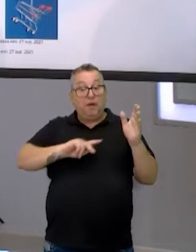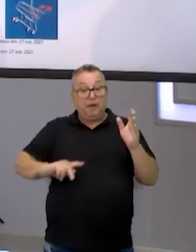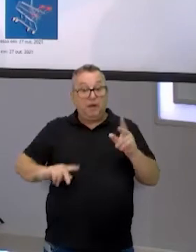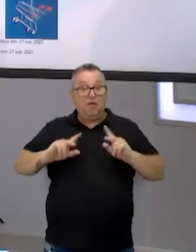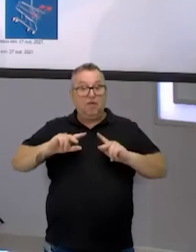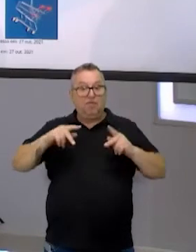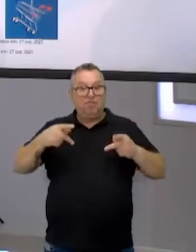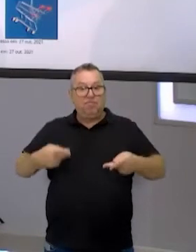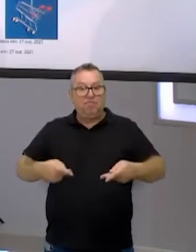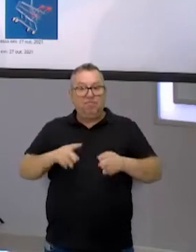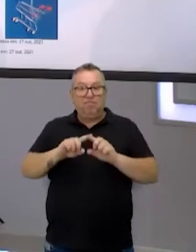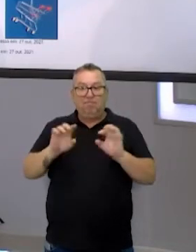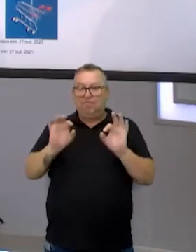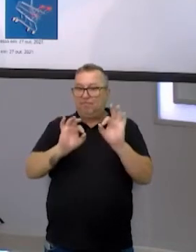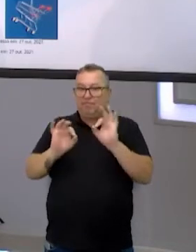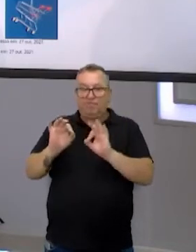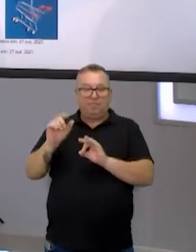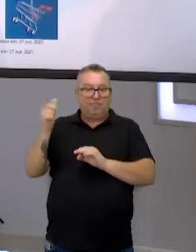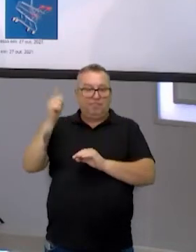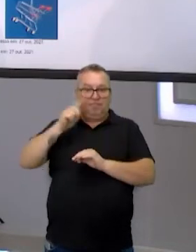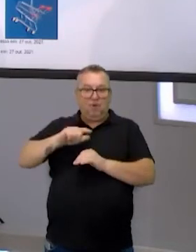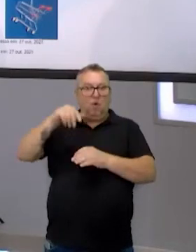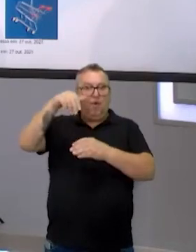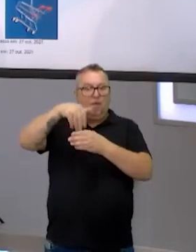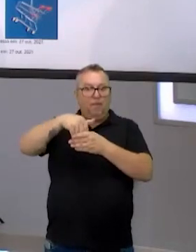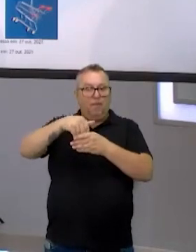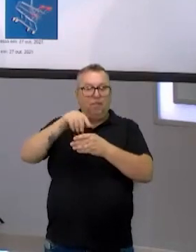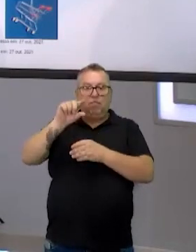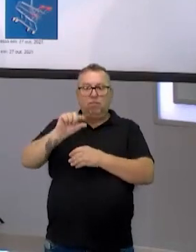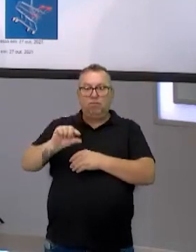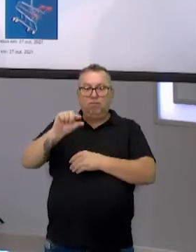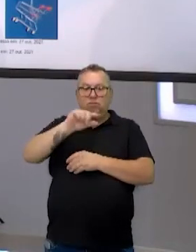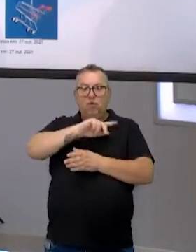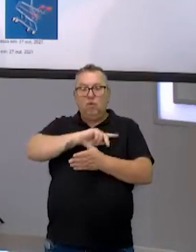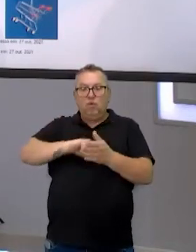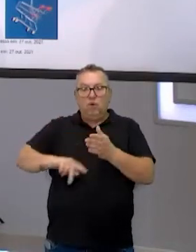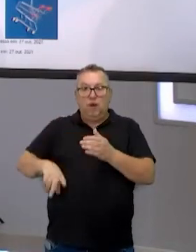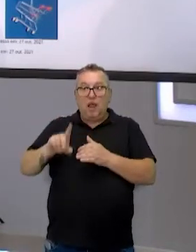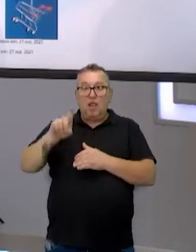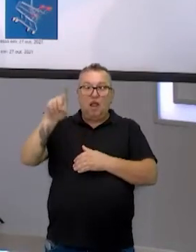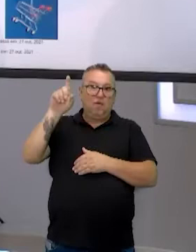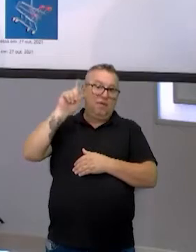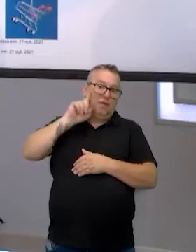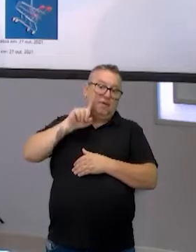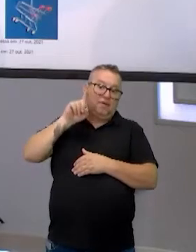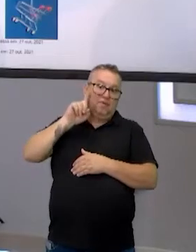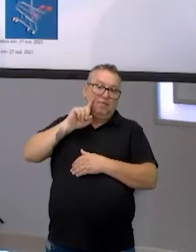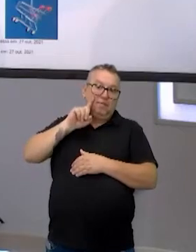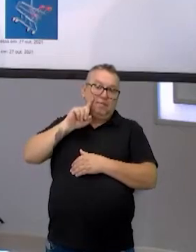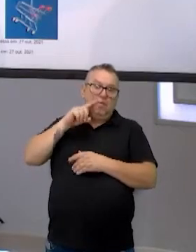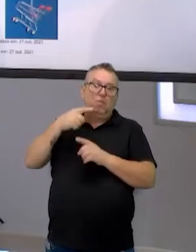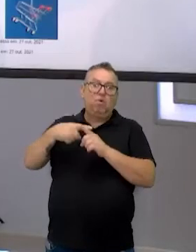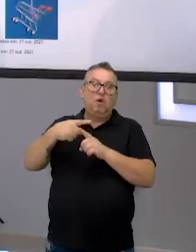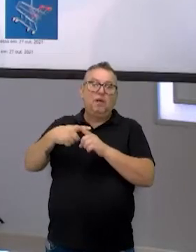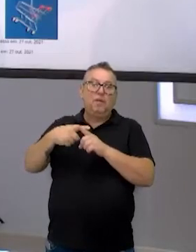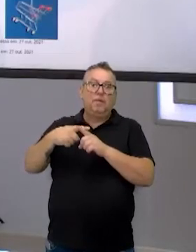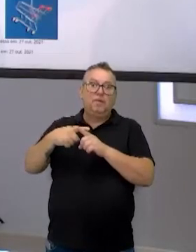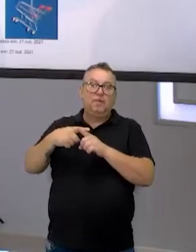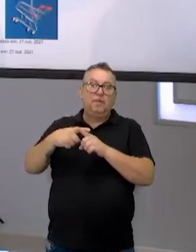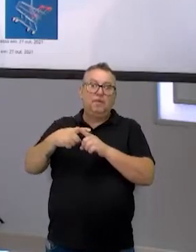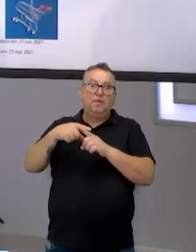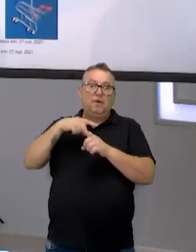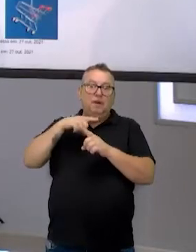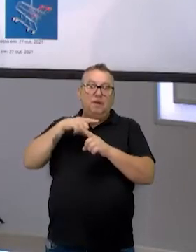que acabou nem sendo reeleito, um dos poucos presidentes da história dos Estados Unidos que não foi reeleito justamente porque